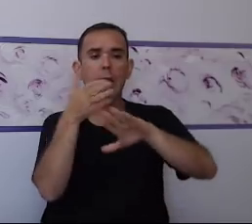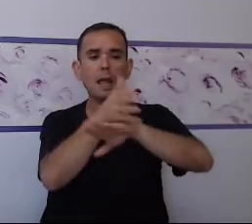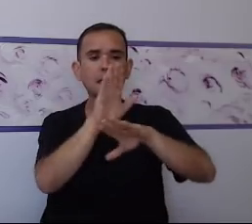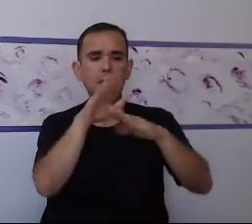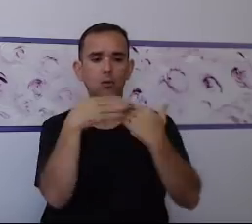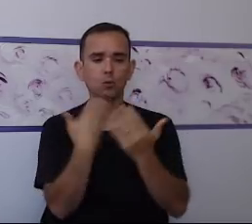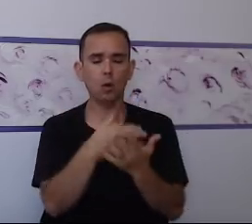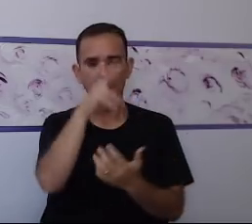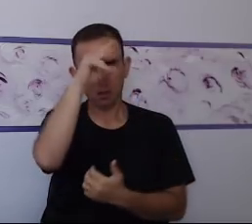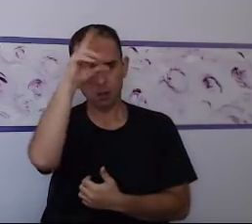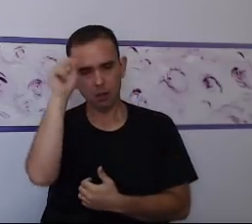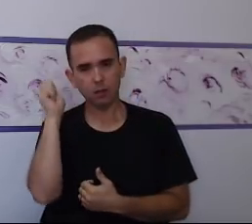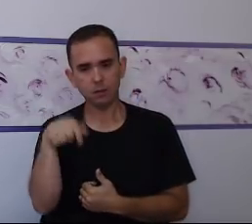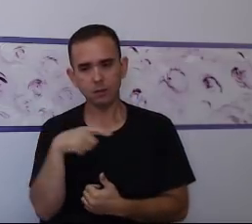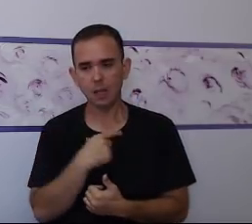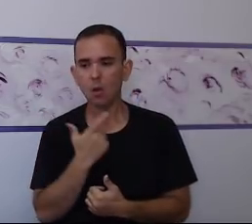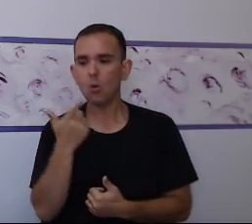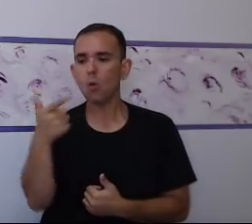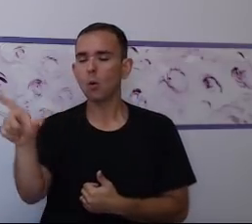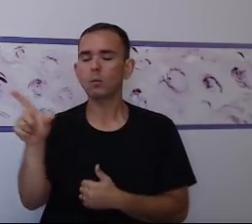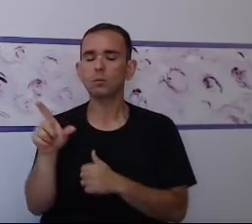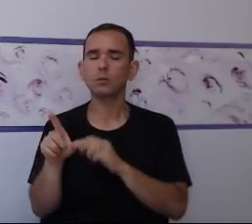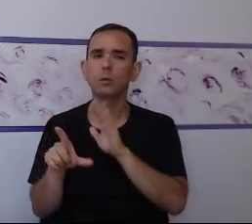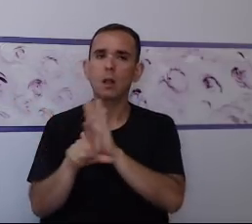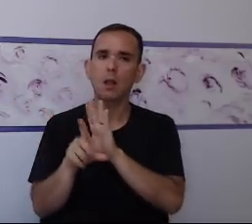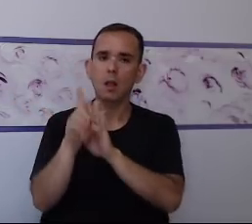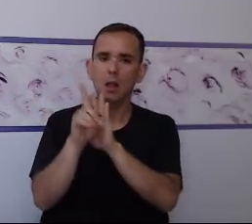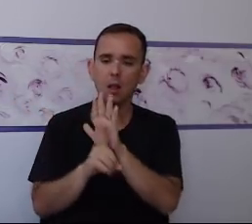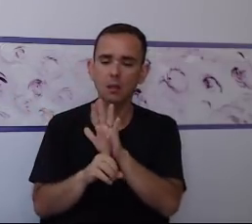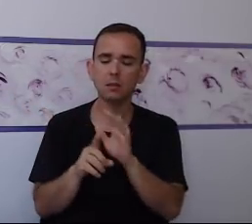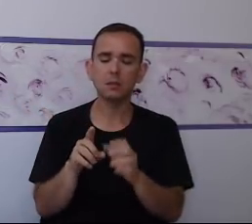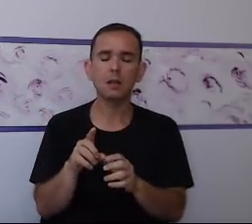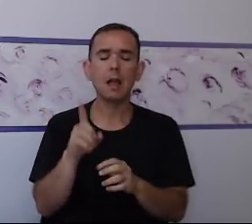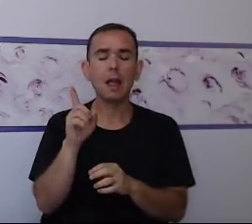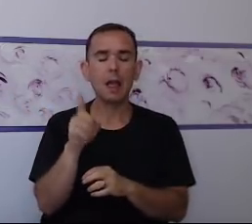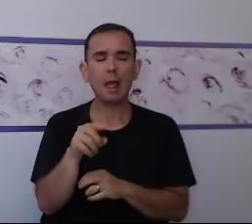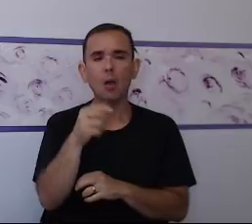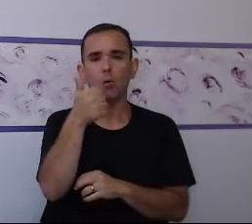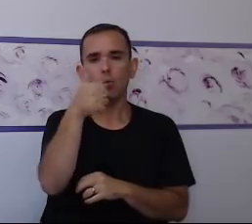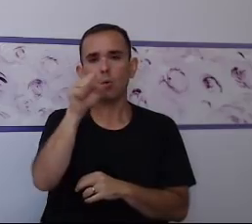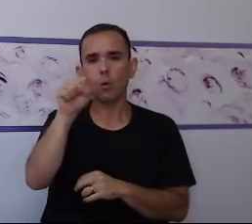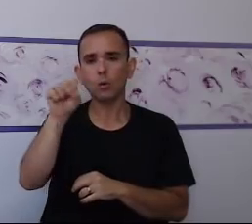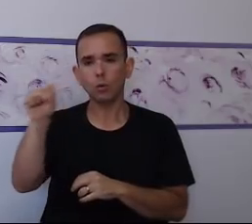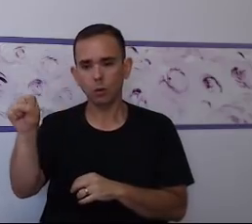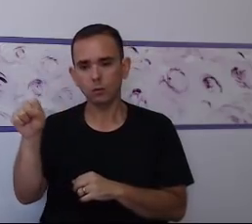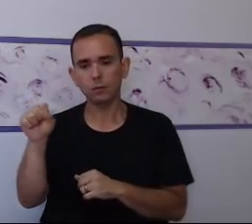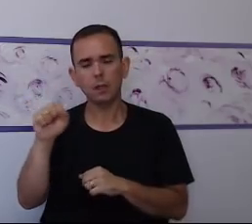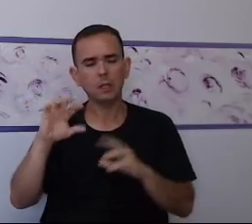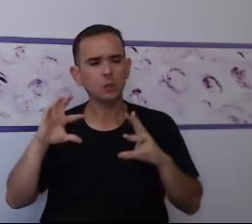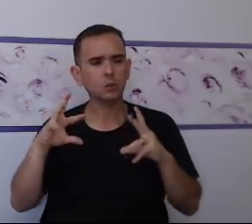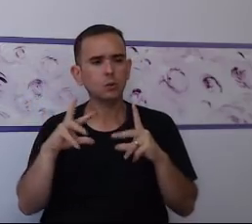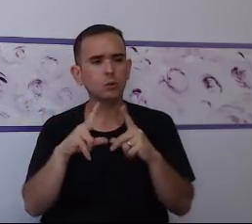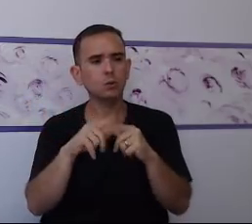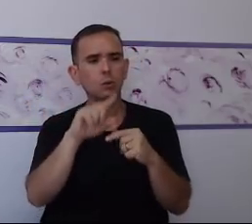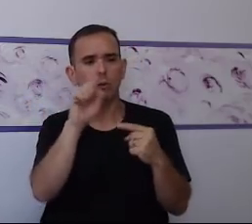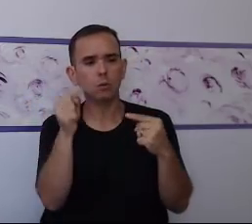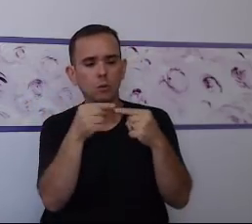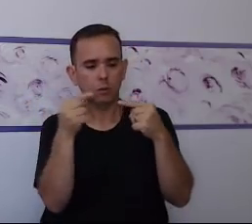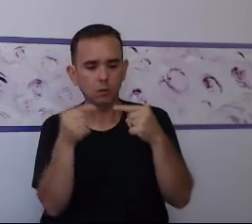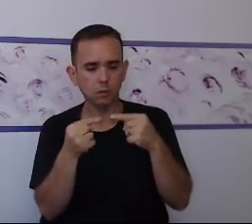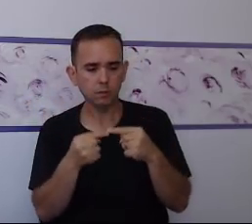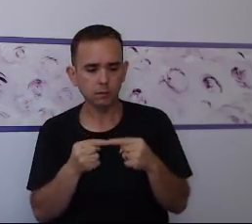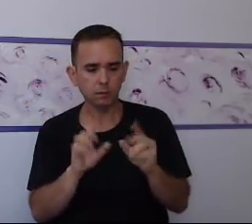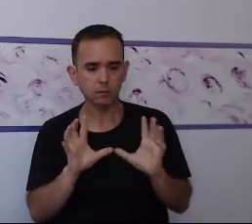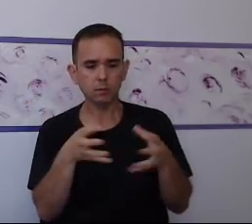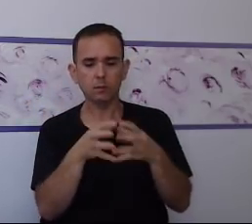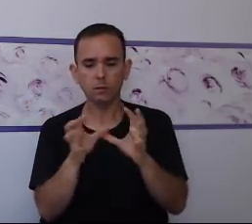ensino. Temos outra resolução, que é a resolução 188, onde traz todas as atribuições de todas as equipes